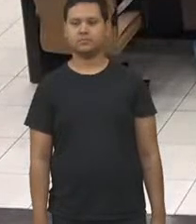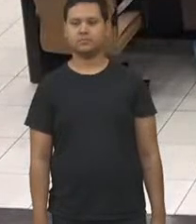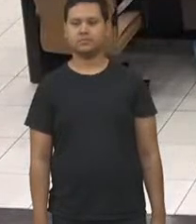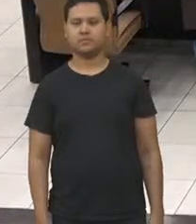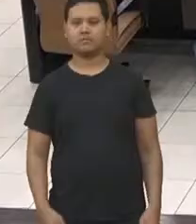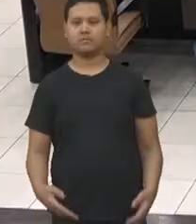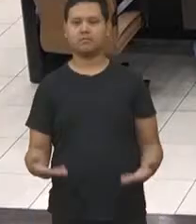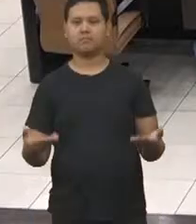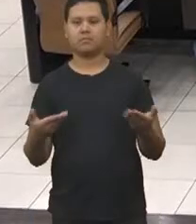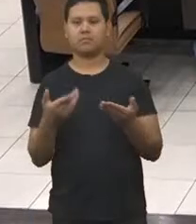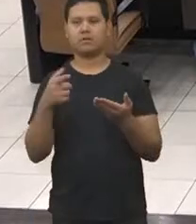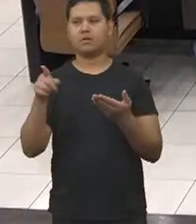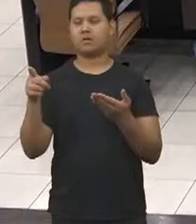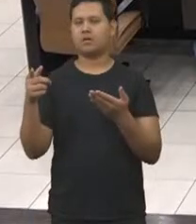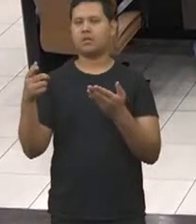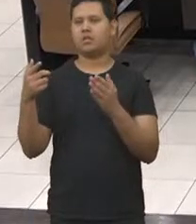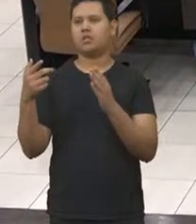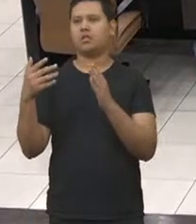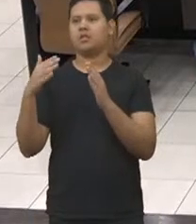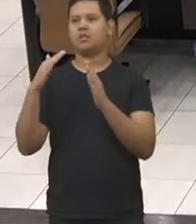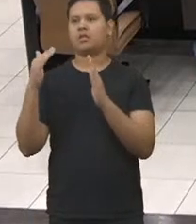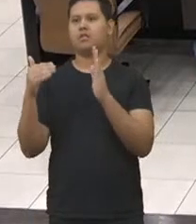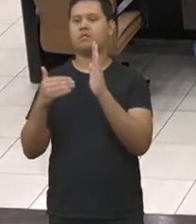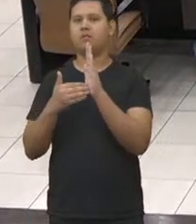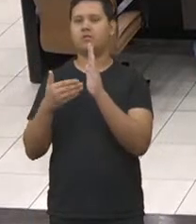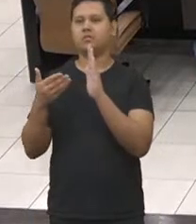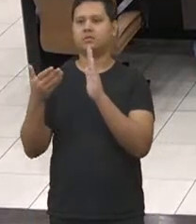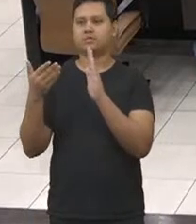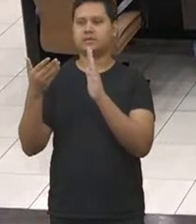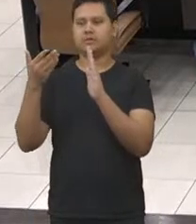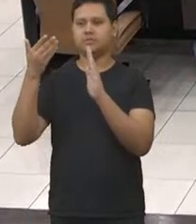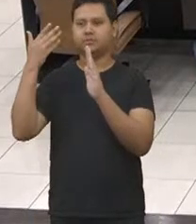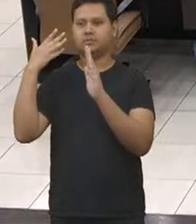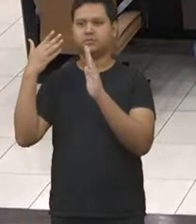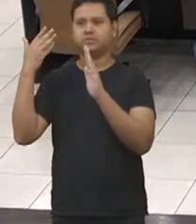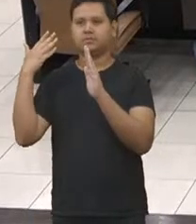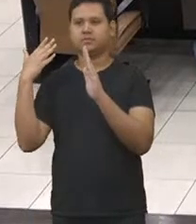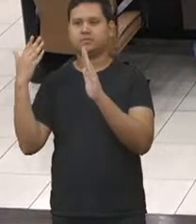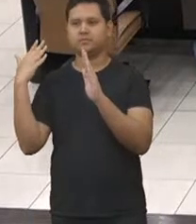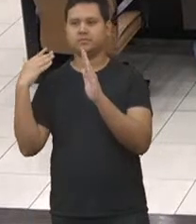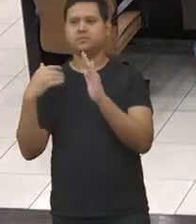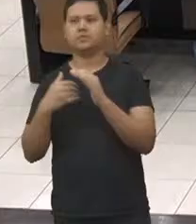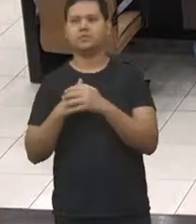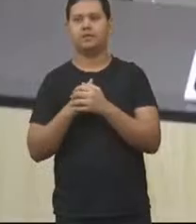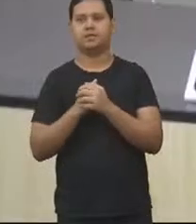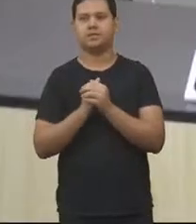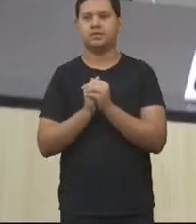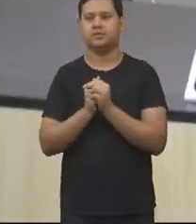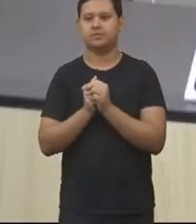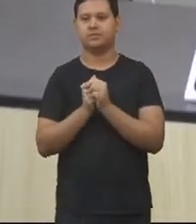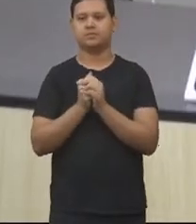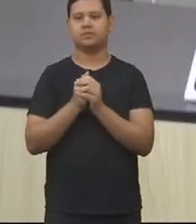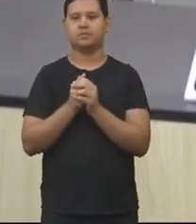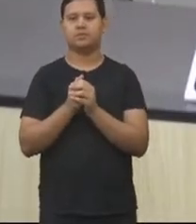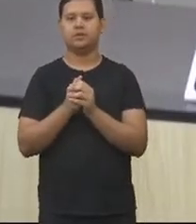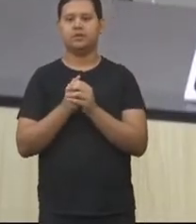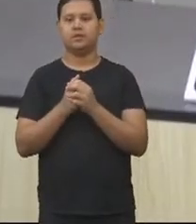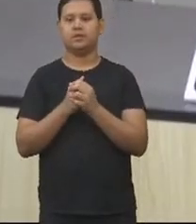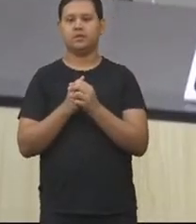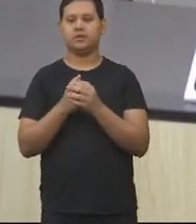saber hoje, na última audiência que nós tivemos aqui,